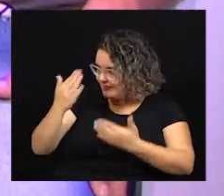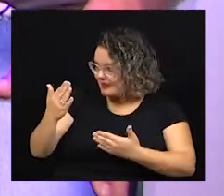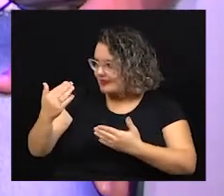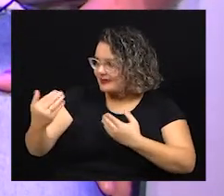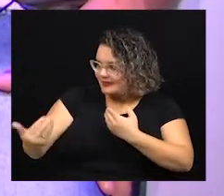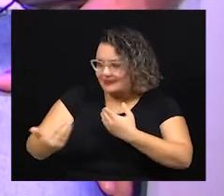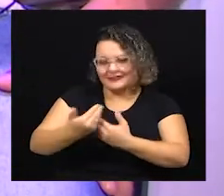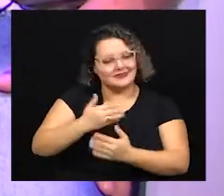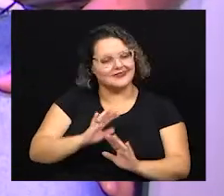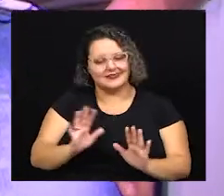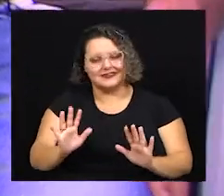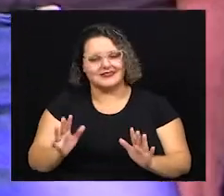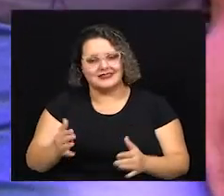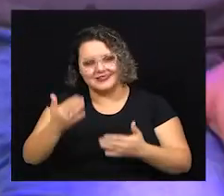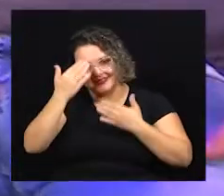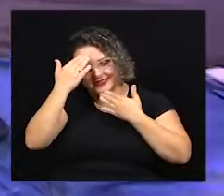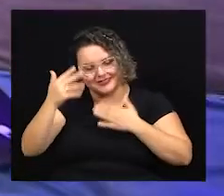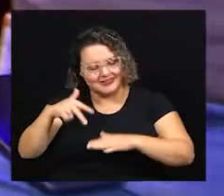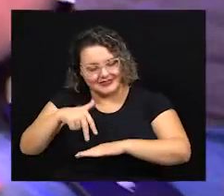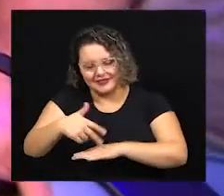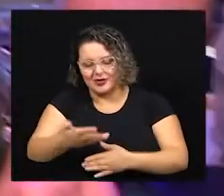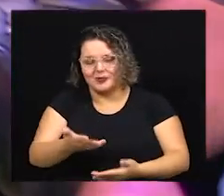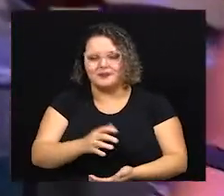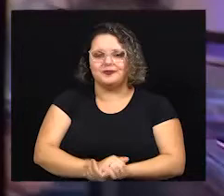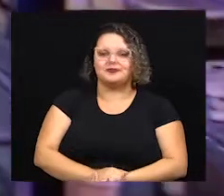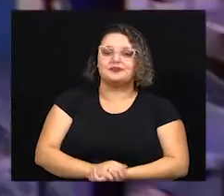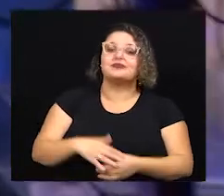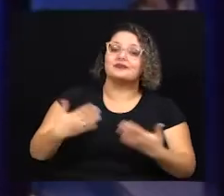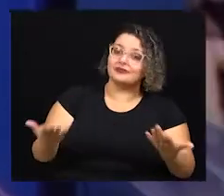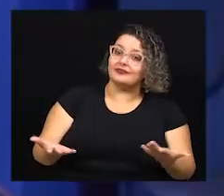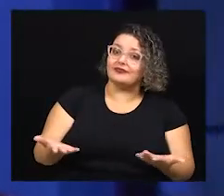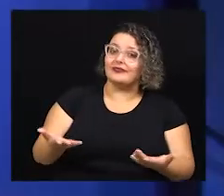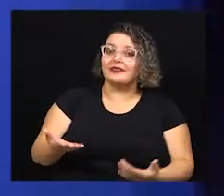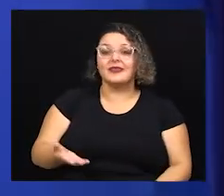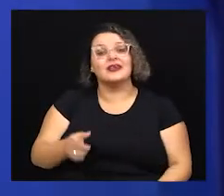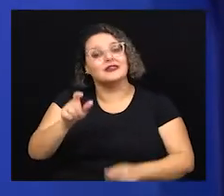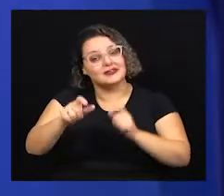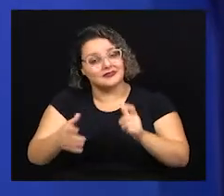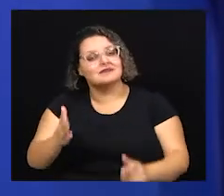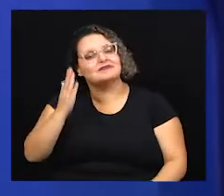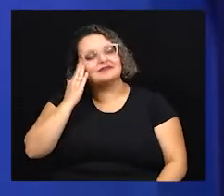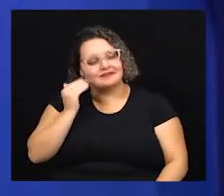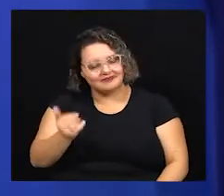participação. Imagina que sempre à disposição. É isso aí. Bom, pessoal,